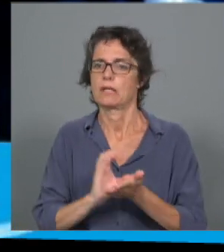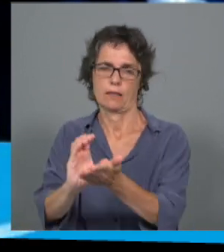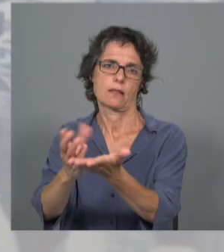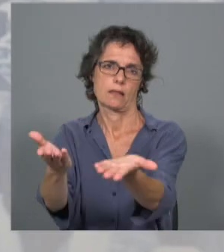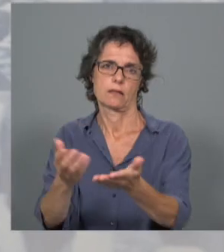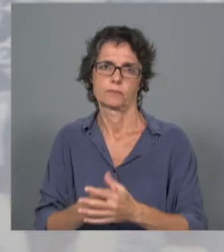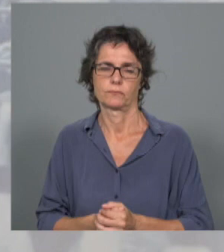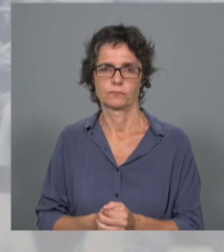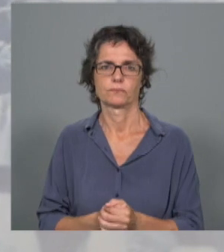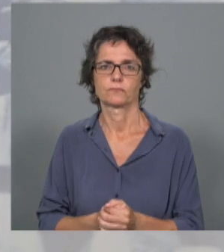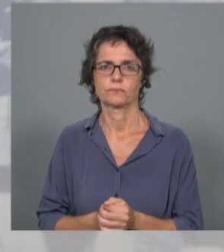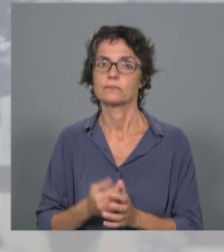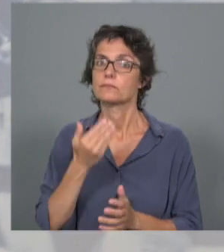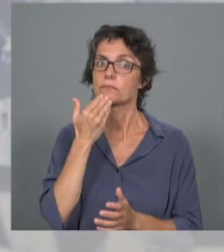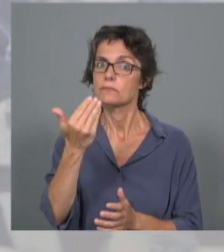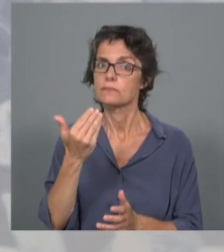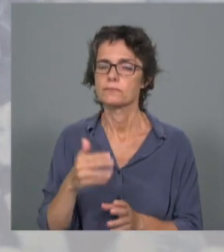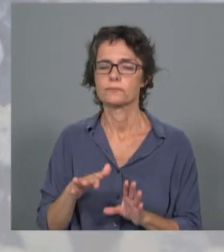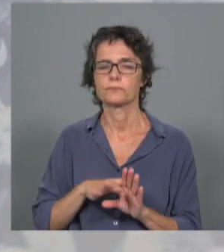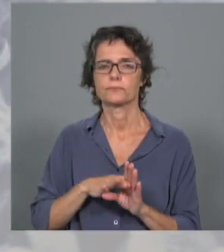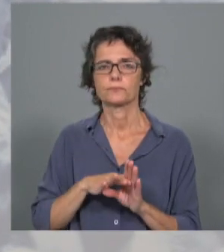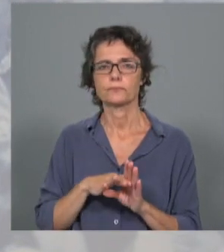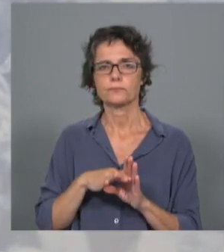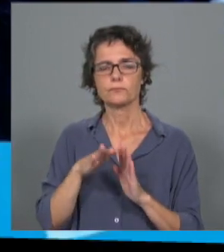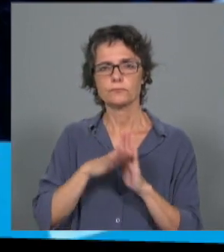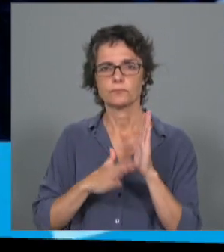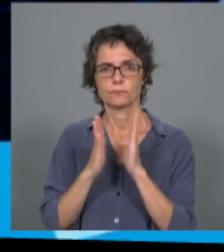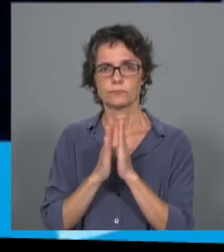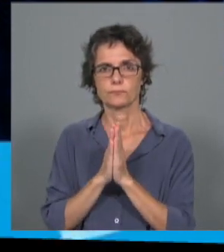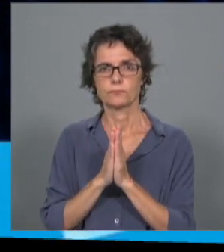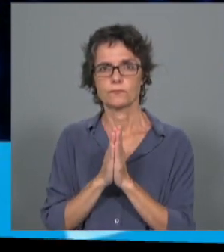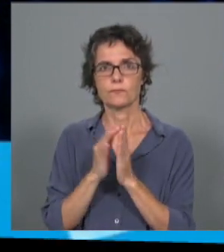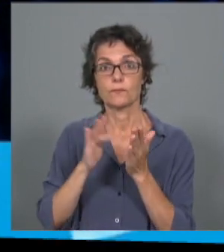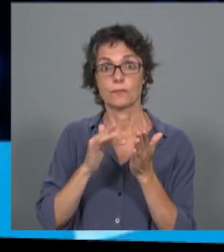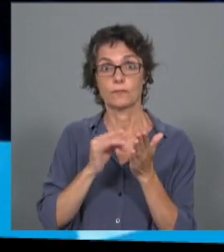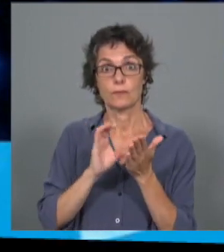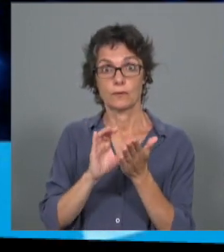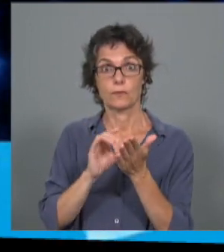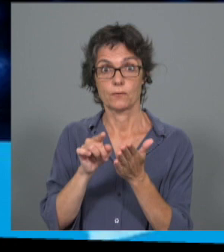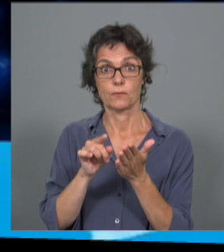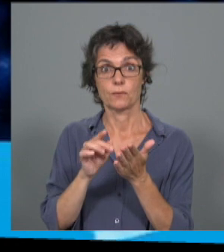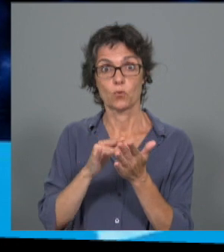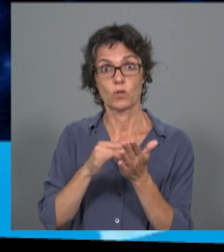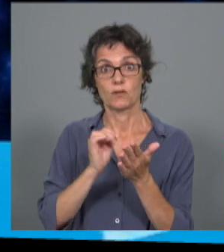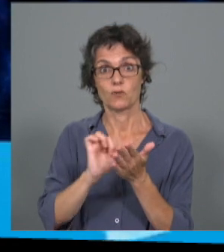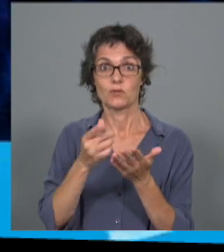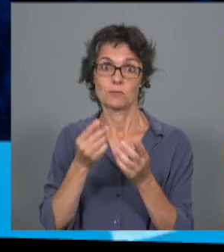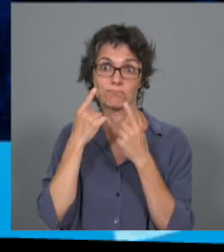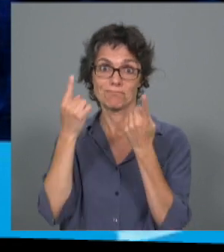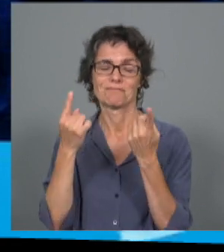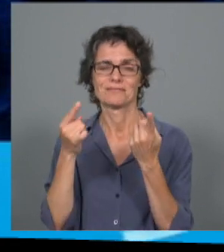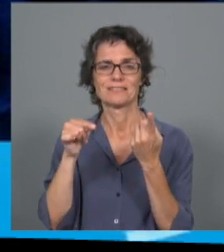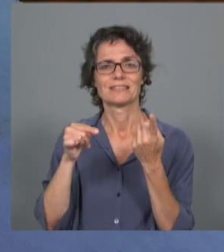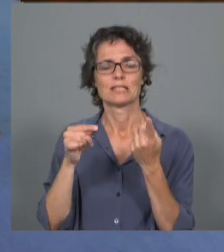muitos mais. Padre David, muito obrigado por ter estado aqui no programa Eclésia a apresentar esta obra que resultou de uma junção